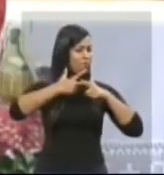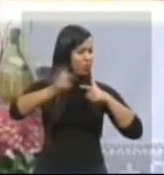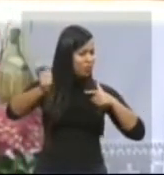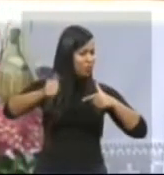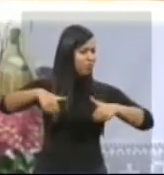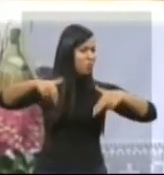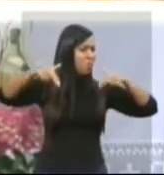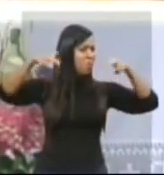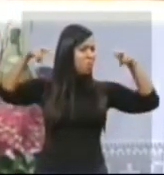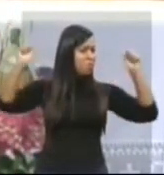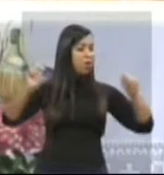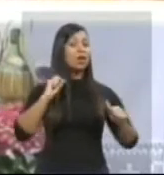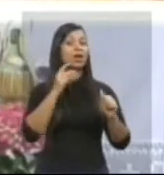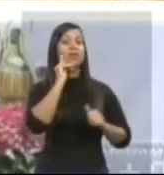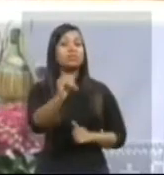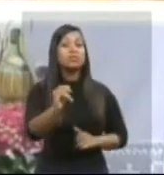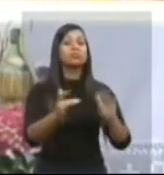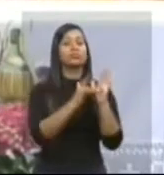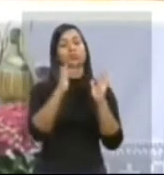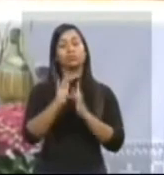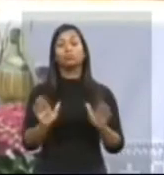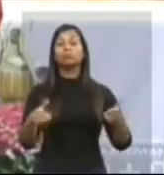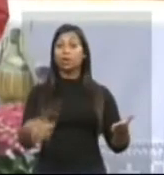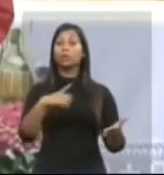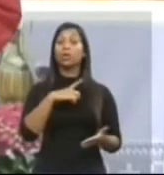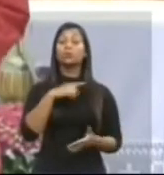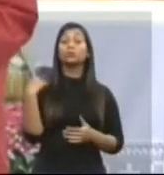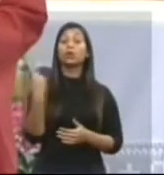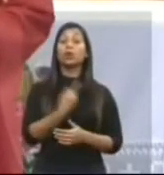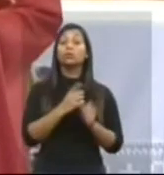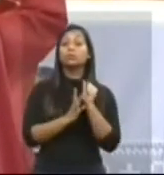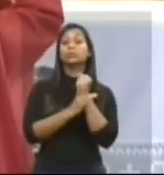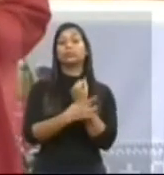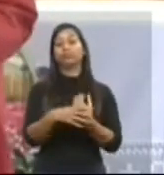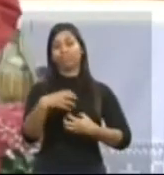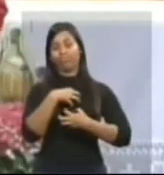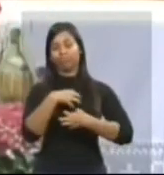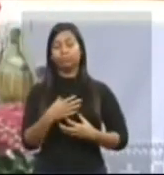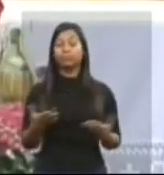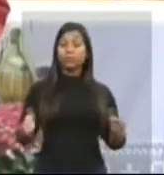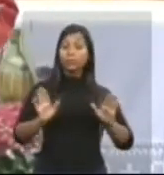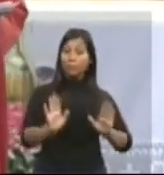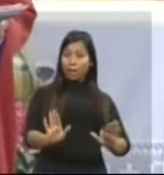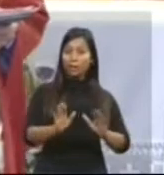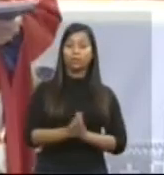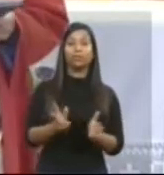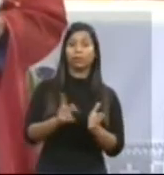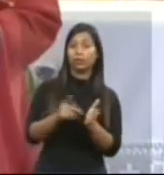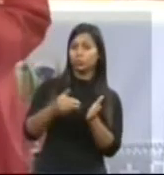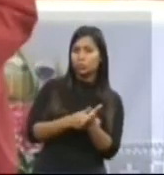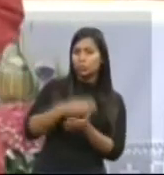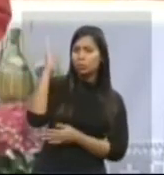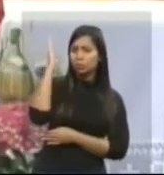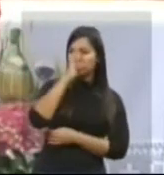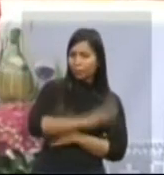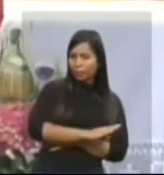vencê-la, disse Jesus. Nós temos esta garantia. Porém, o mistério do